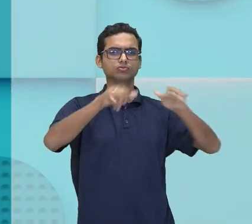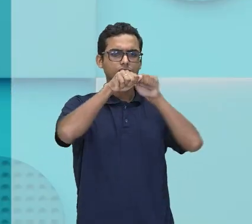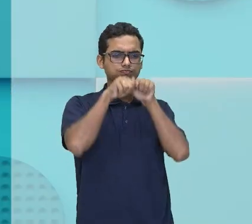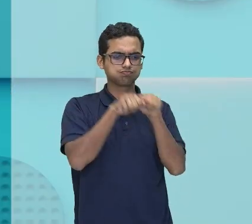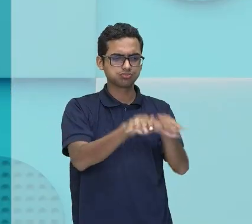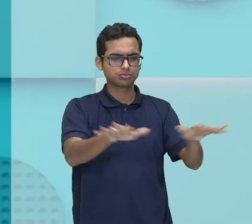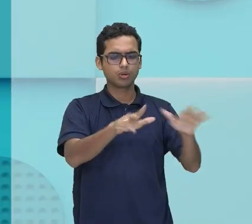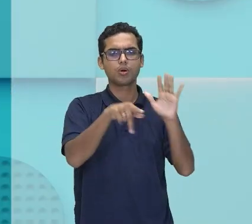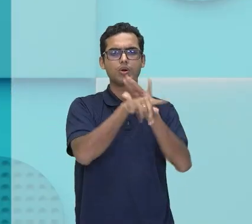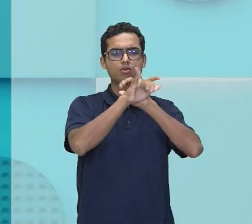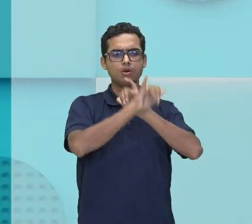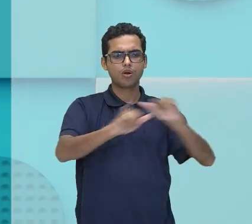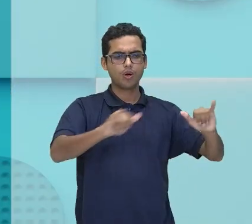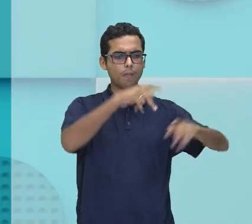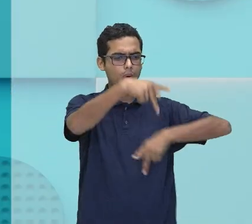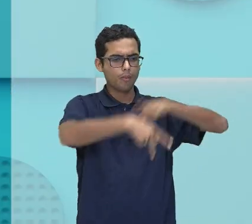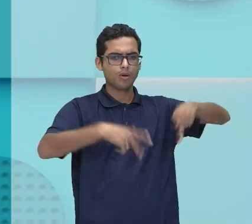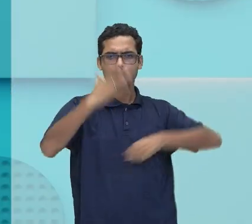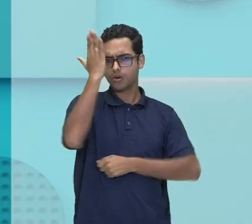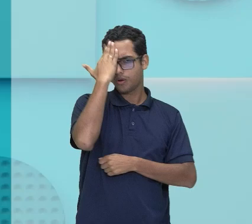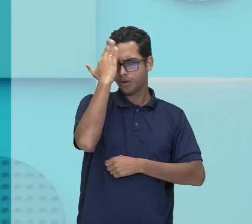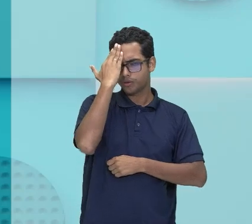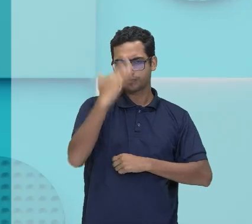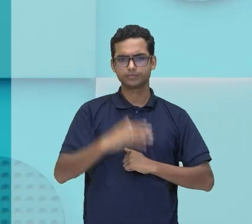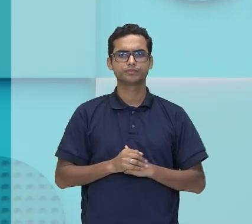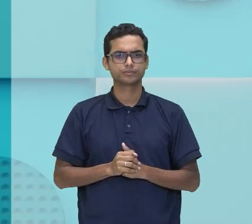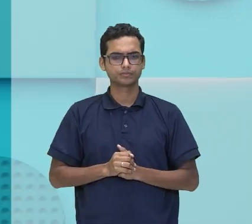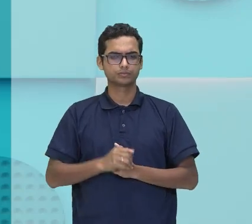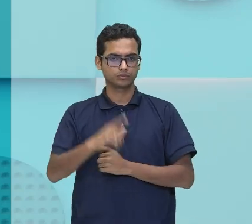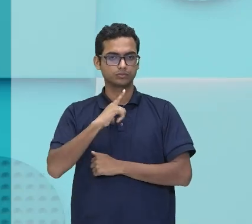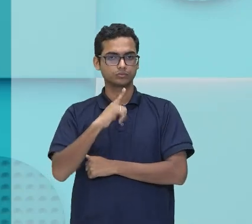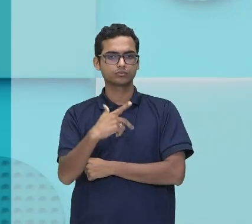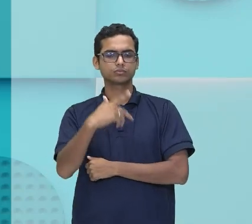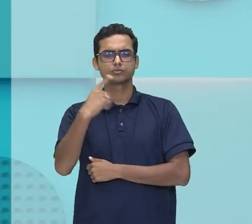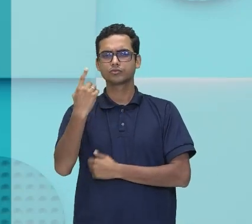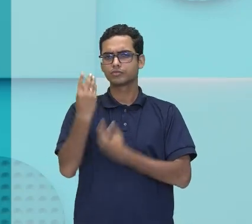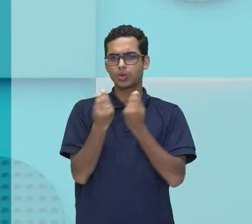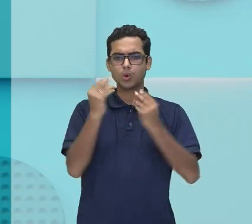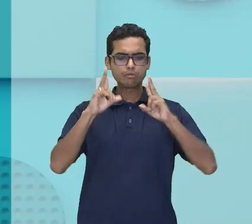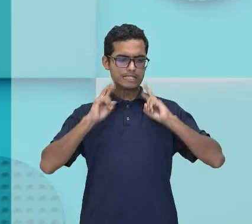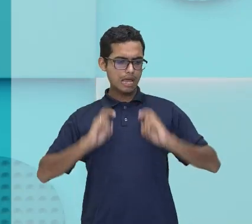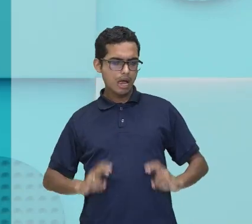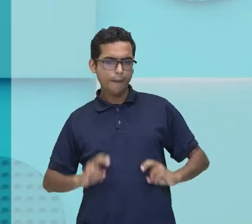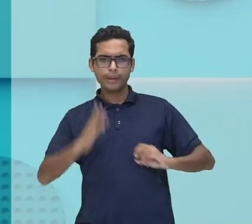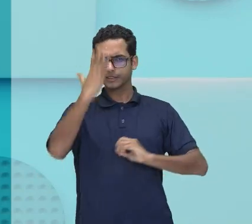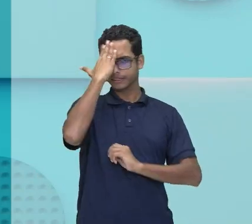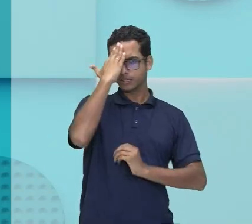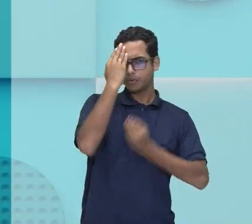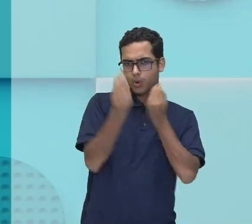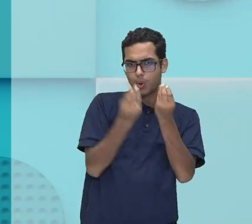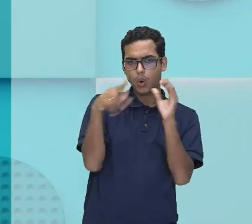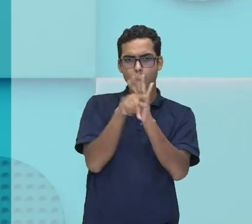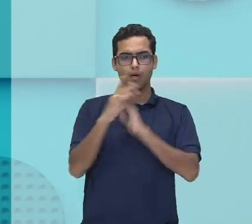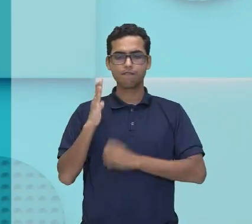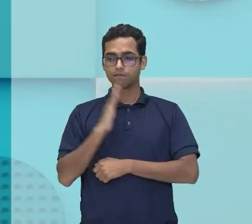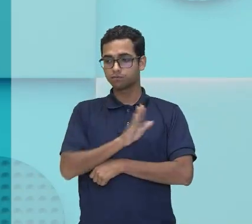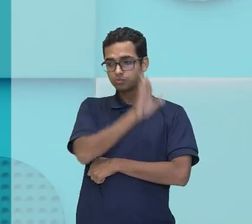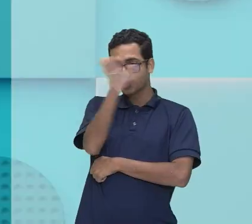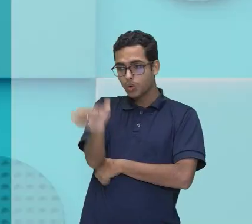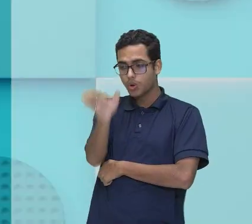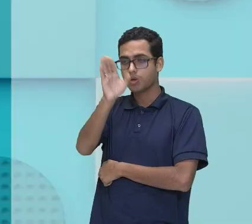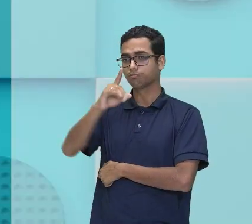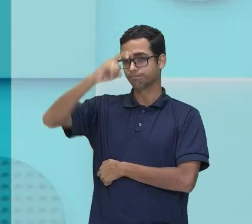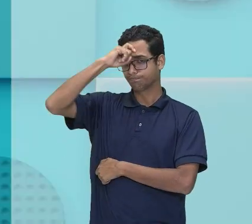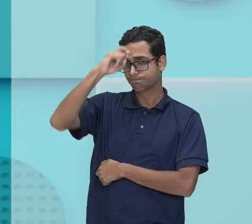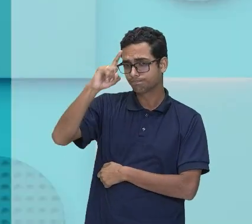da dengue. Não é melhor tu fazer um teste? Porque tu está tendo febre, tu está assim, assado, cozido. Então, vamos lá no hospital verificar. Então, vejam